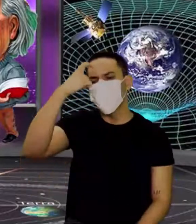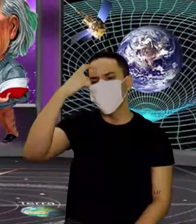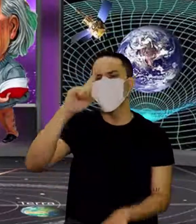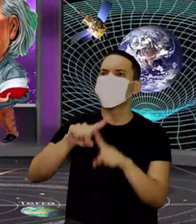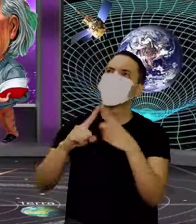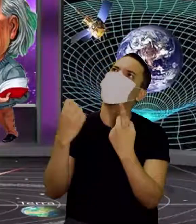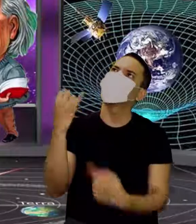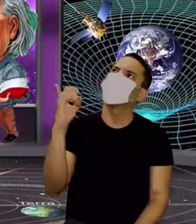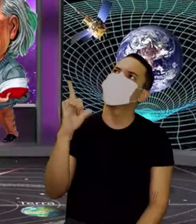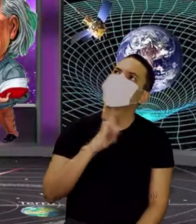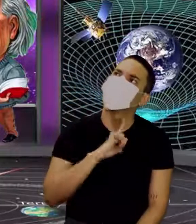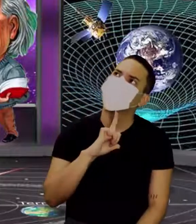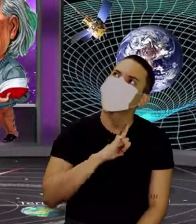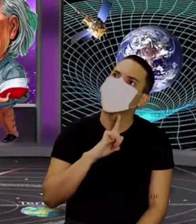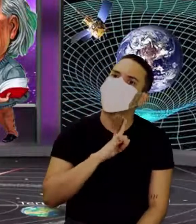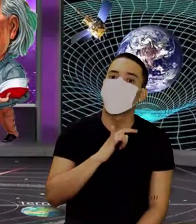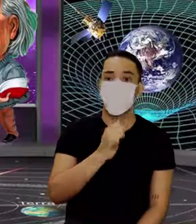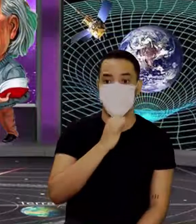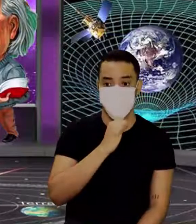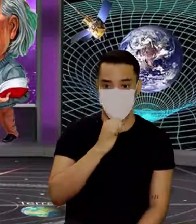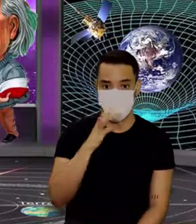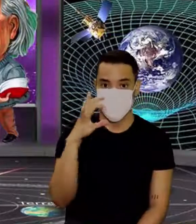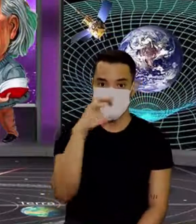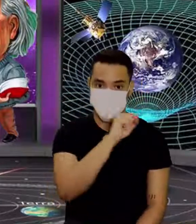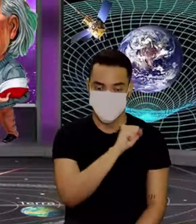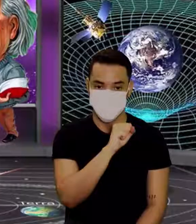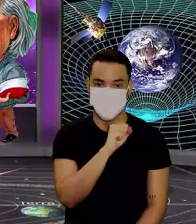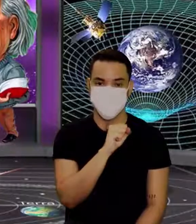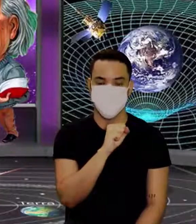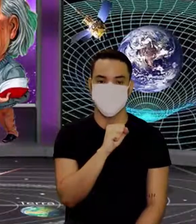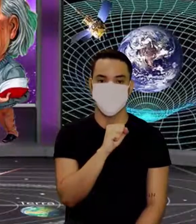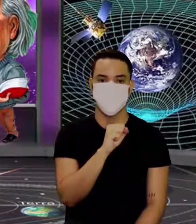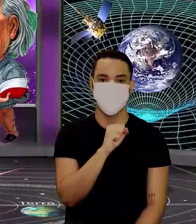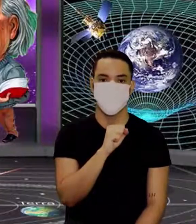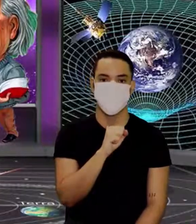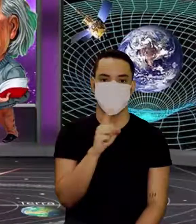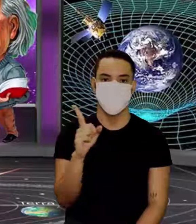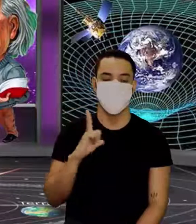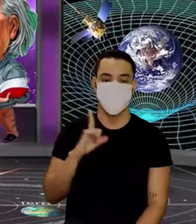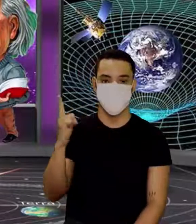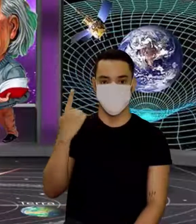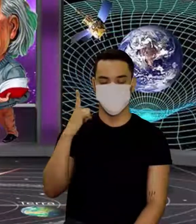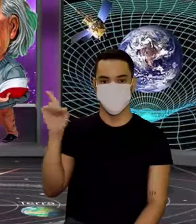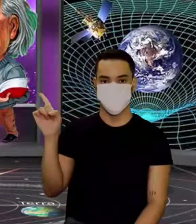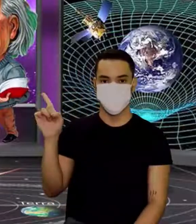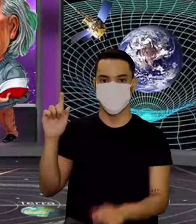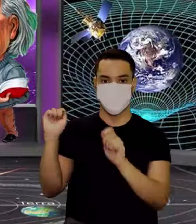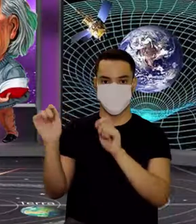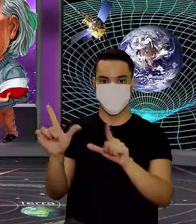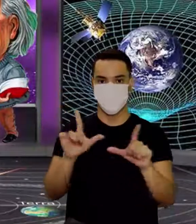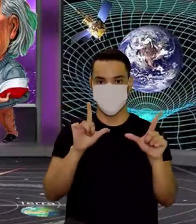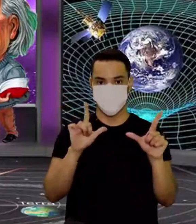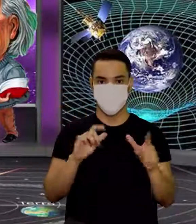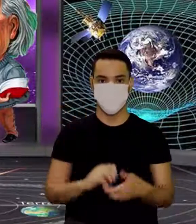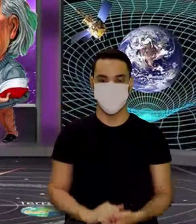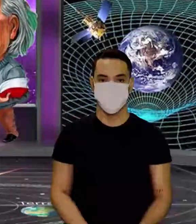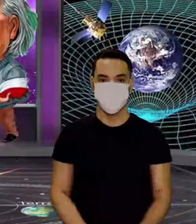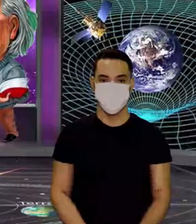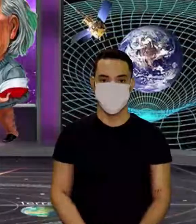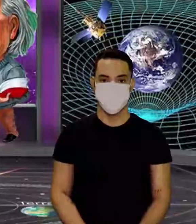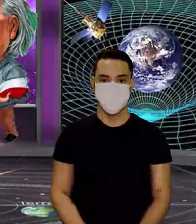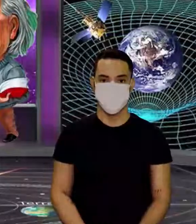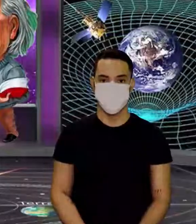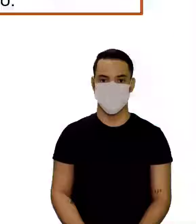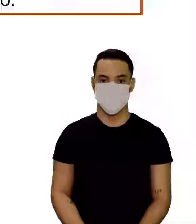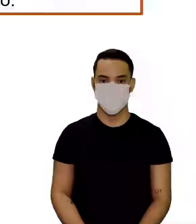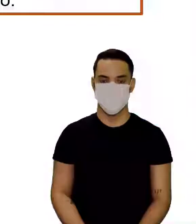eu tiver... Vamos dar um exemplo bem rápido, vamos voltar lá. Então, olha só, no slide, o que, que acontece? Você vai ter um exemplo. Vamos lá para o slide,